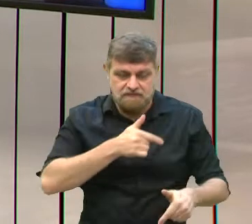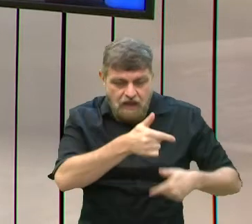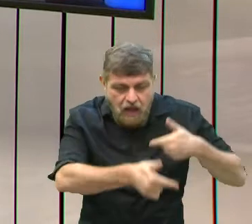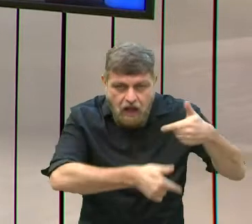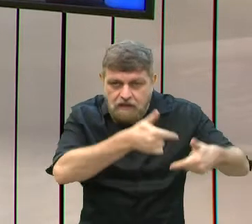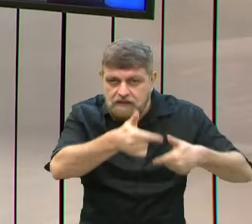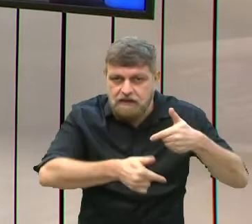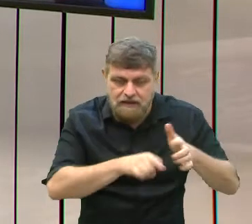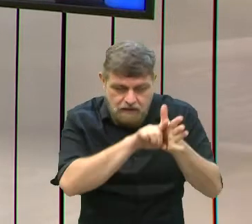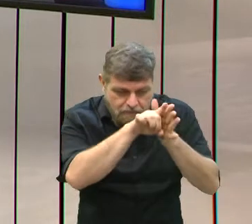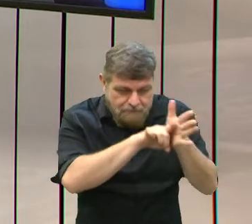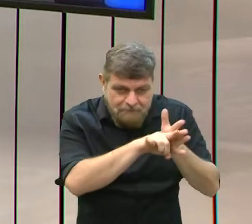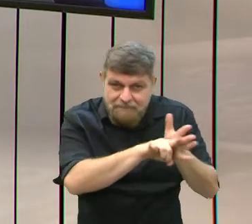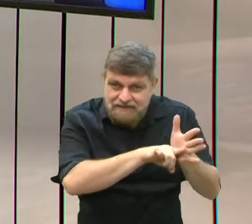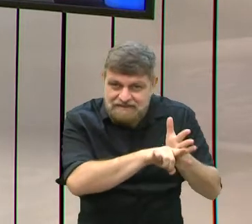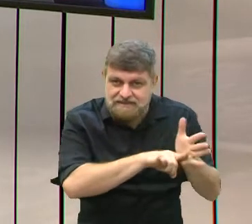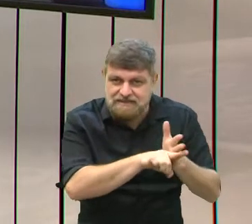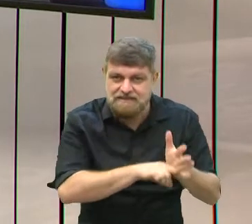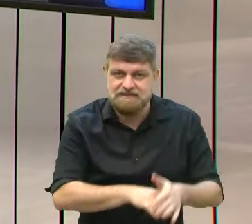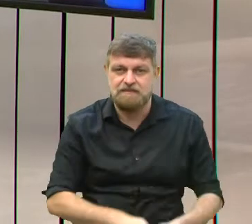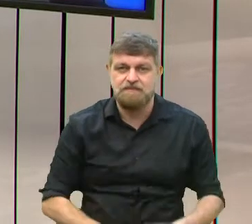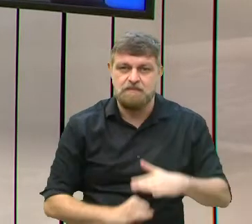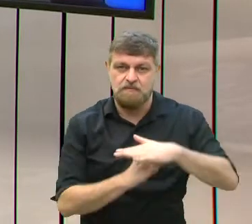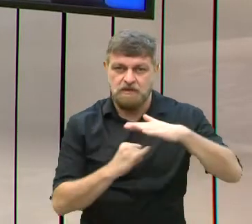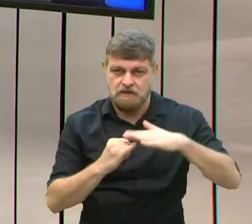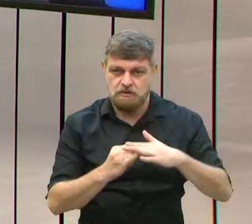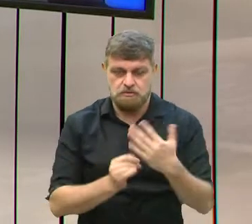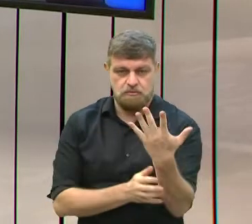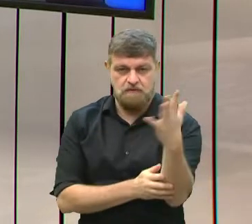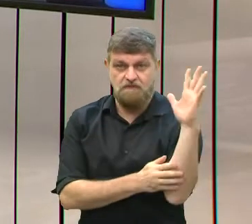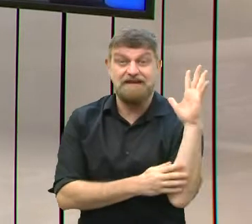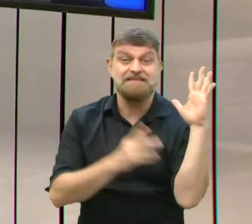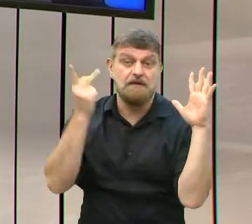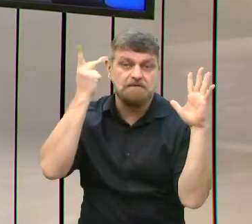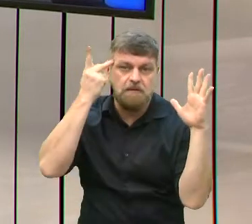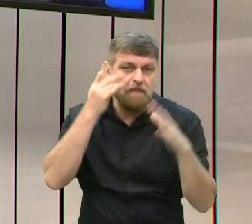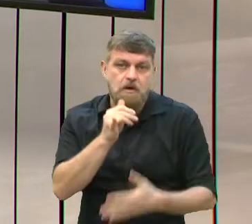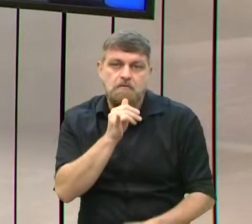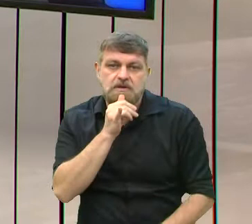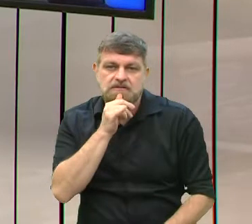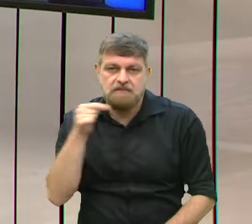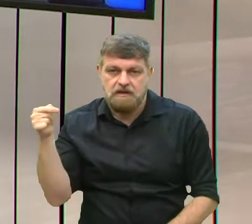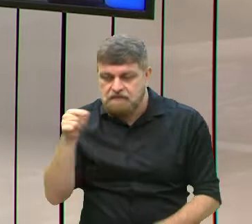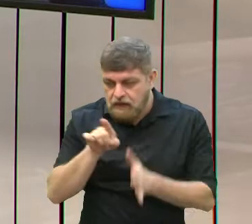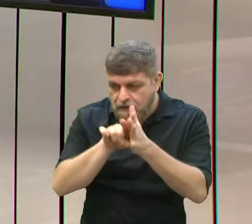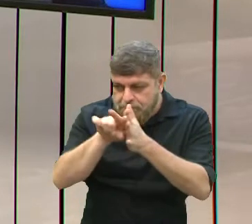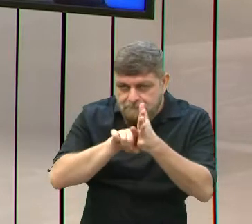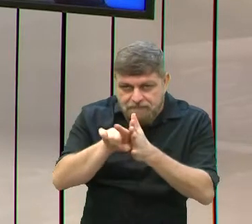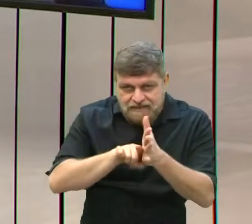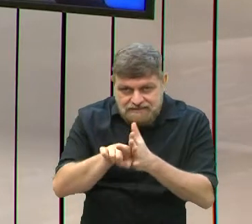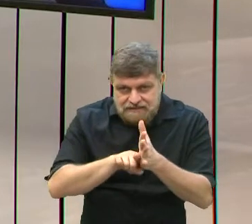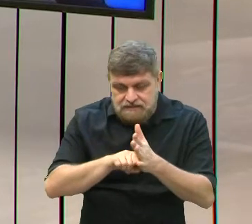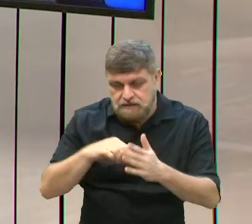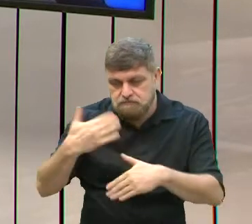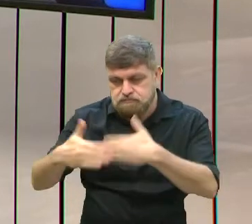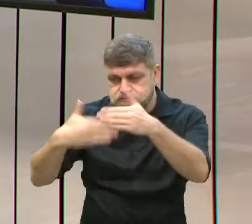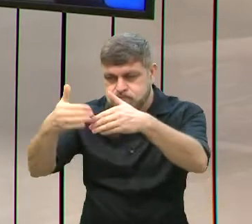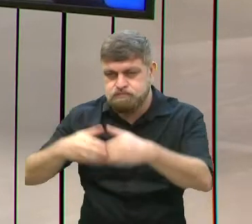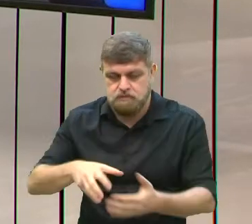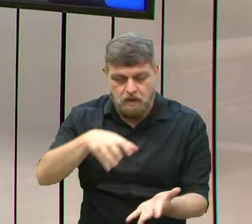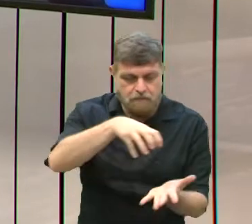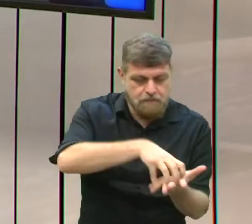suas próprias pesquisas, o Instituto Florestal, a Fundação Florestal de São Paulo, por exemplo, que desenvolve muitas pesquisas dentro de suas